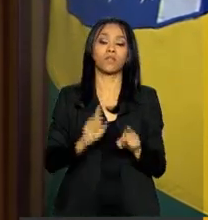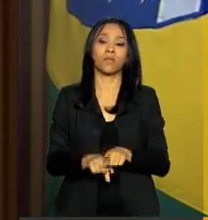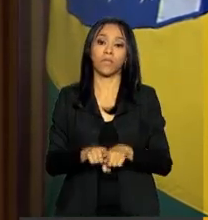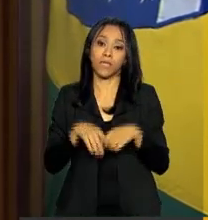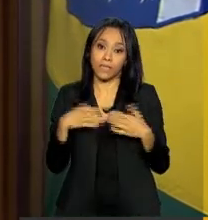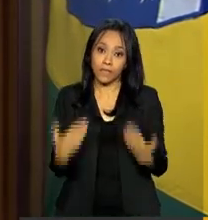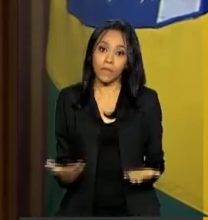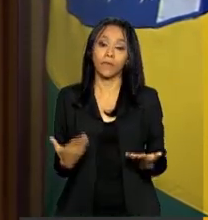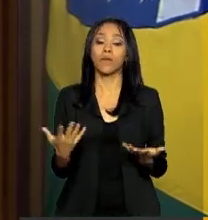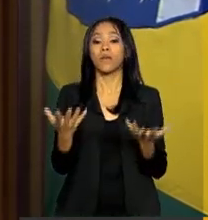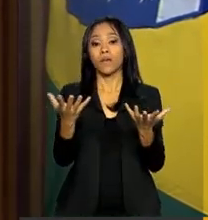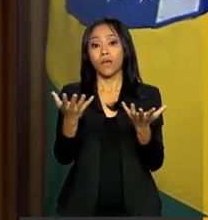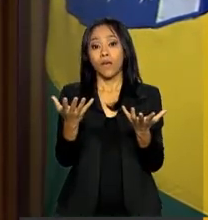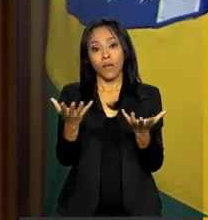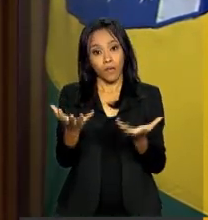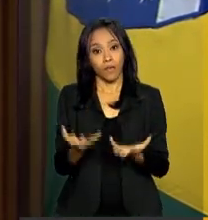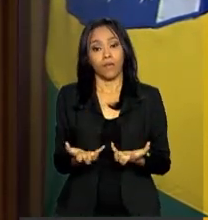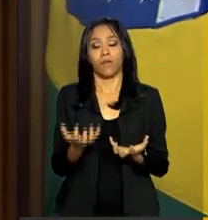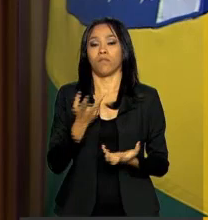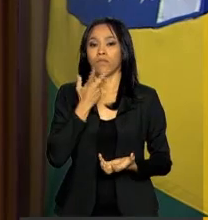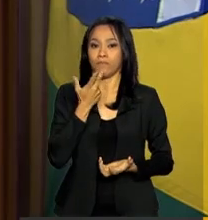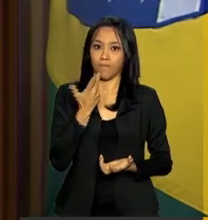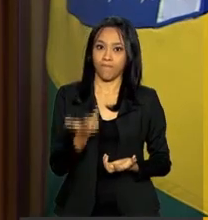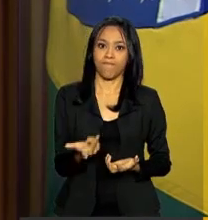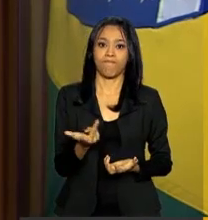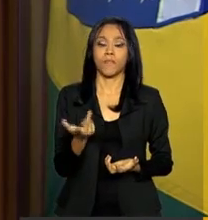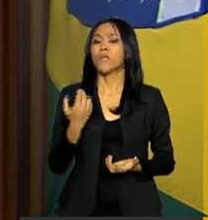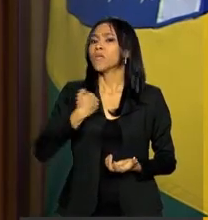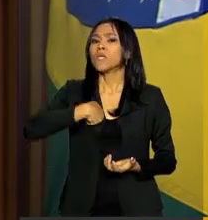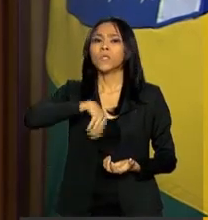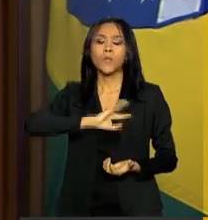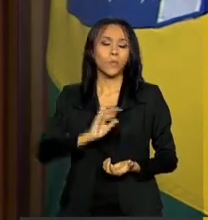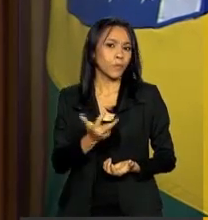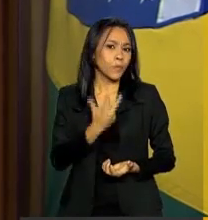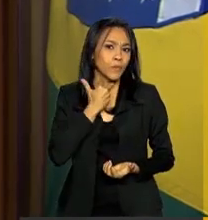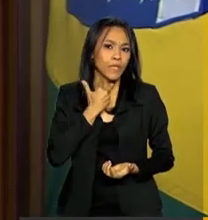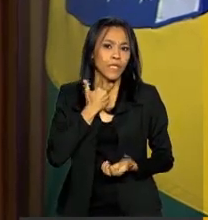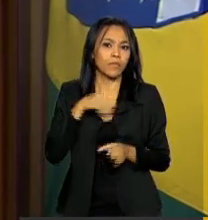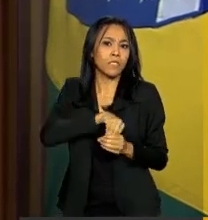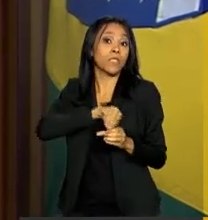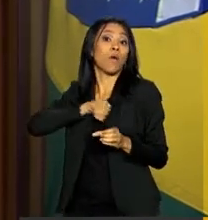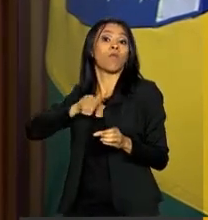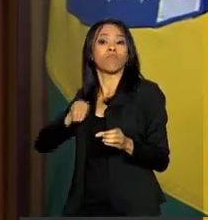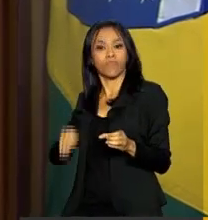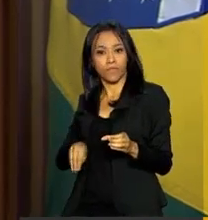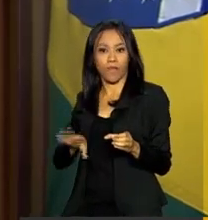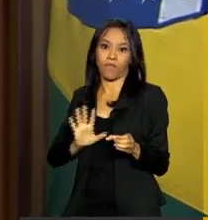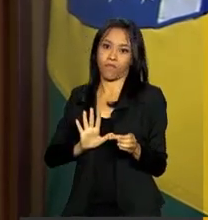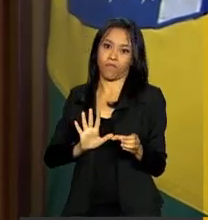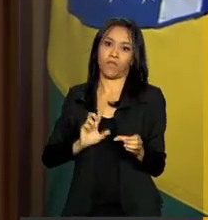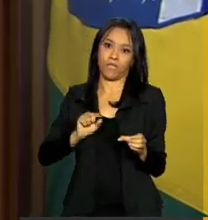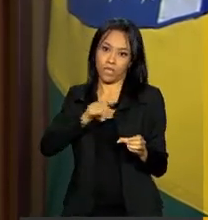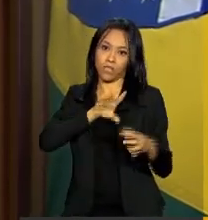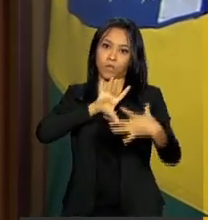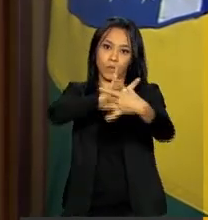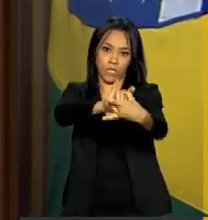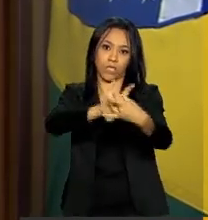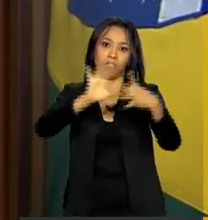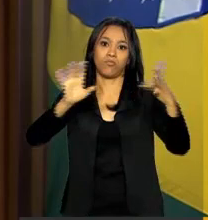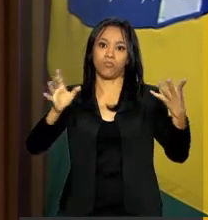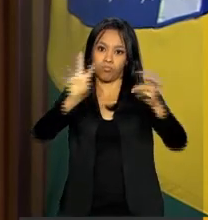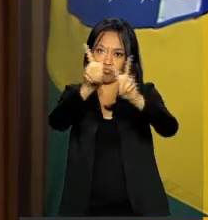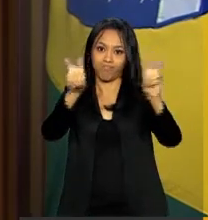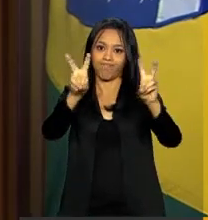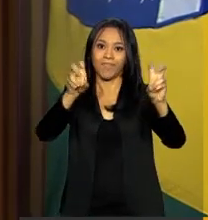então com isso eu quero dizer que nós não poderíamos nos furtar a isto tendo em vista esta angústia